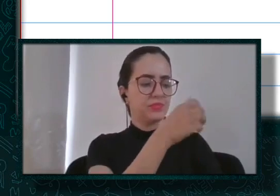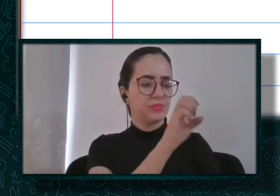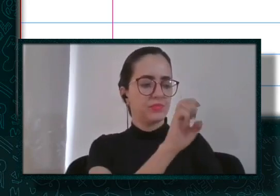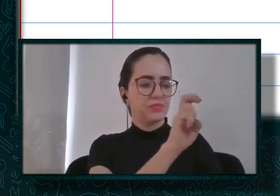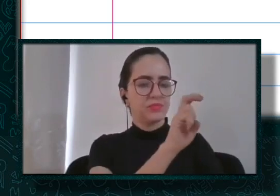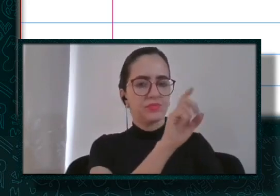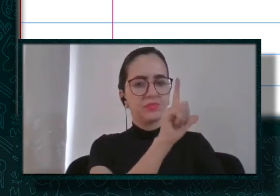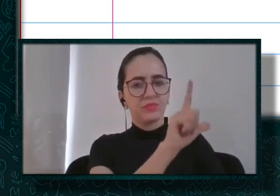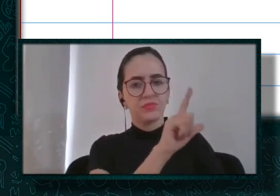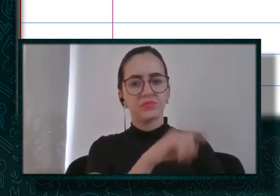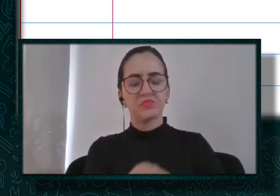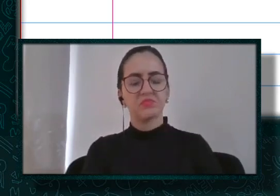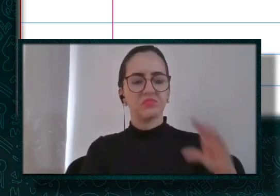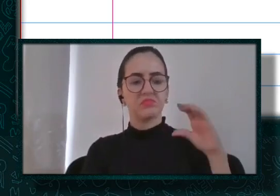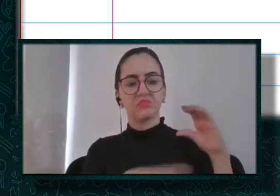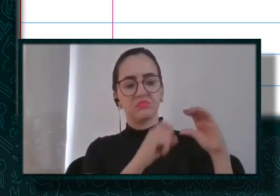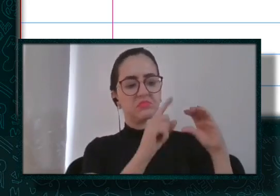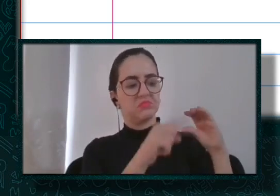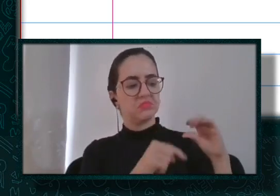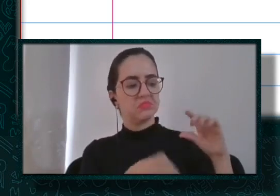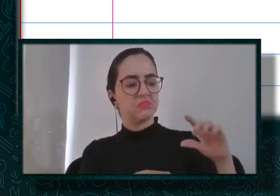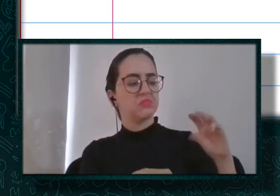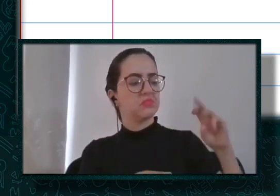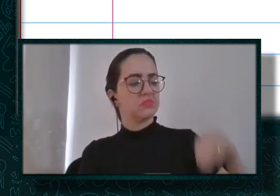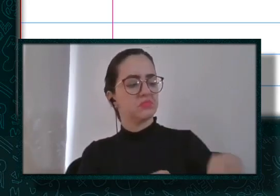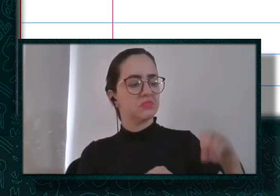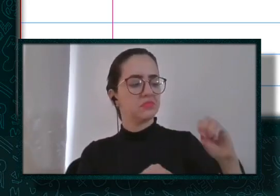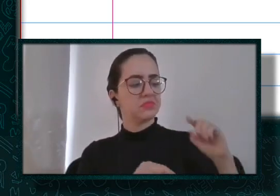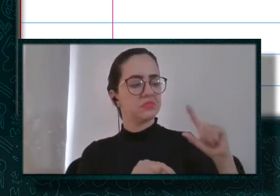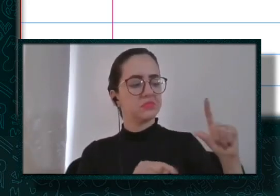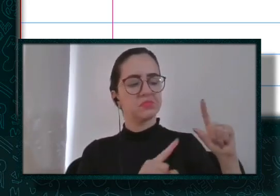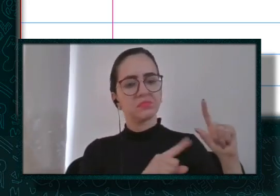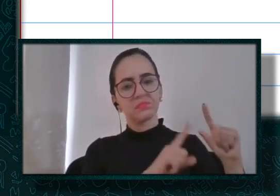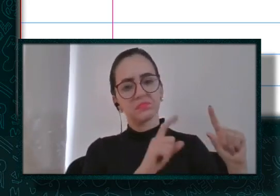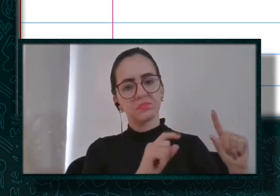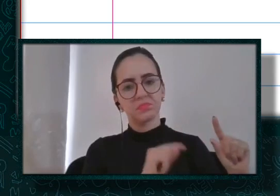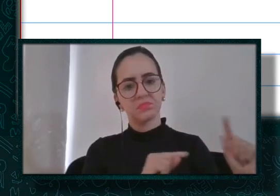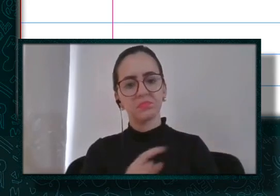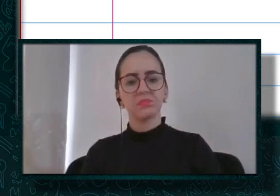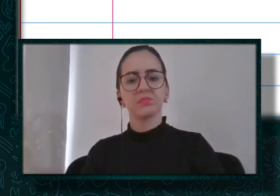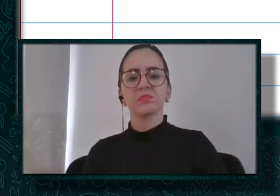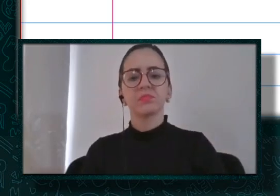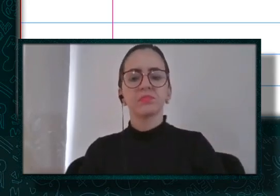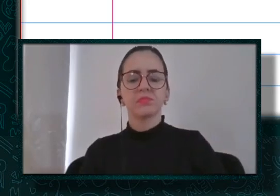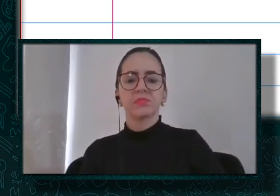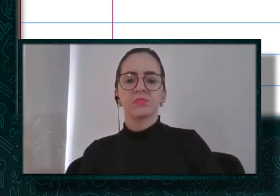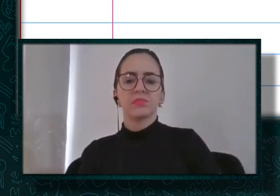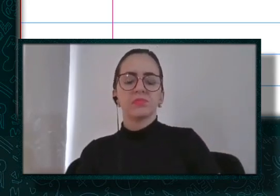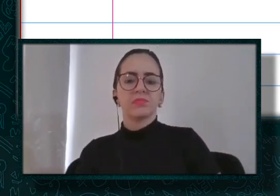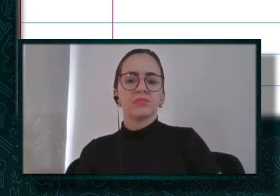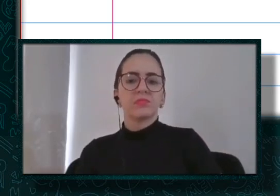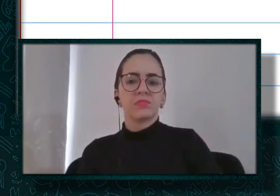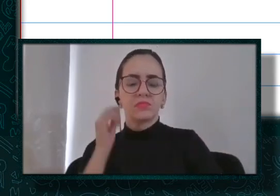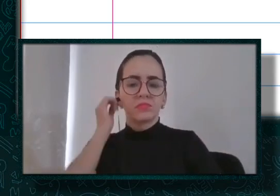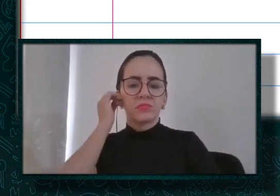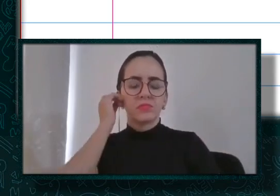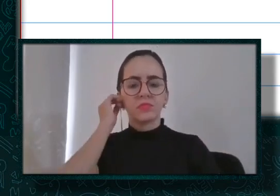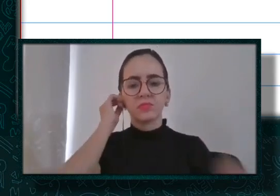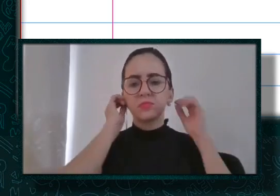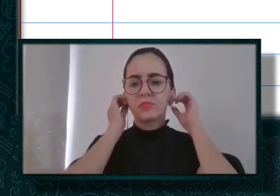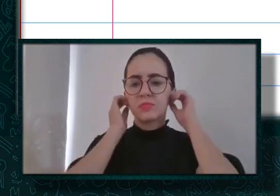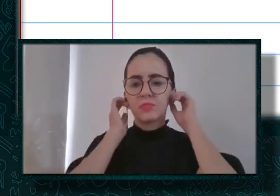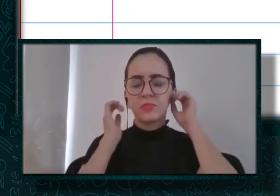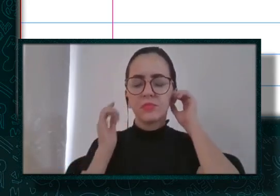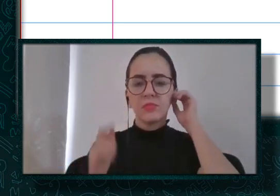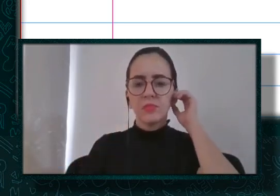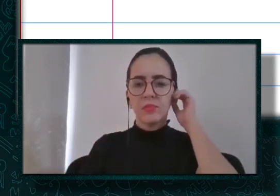deu. Tá? Eu tenho que achar o número de mols nessa solução. Como eu sei que essa reação é 1 para 1,